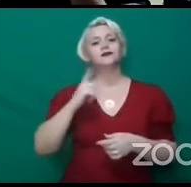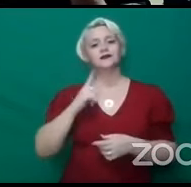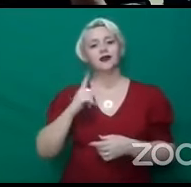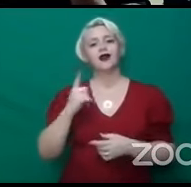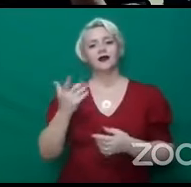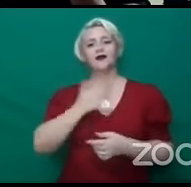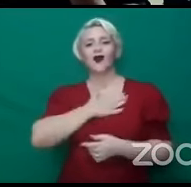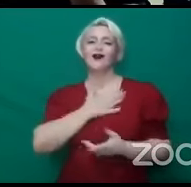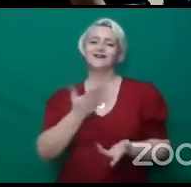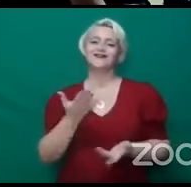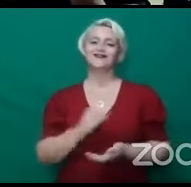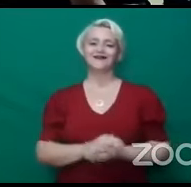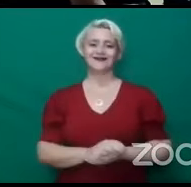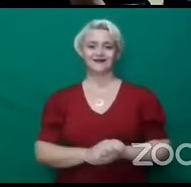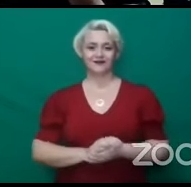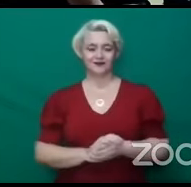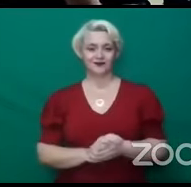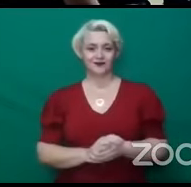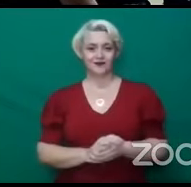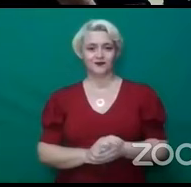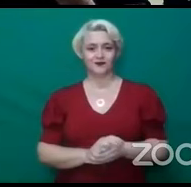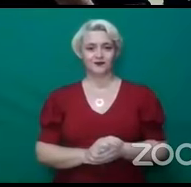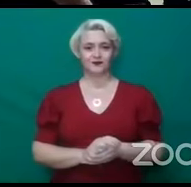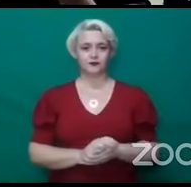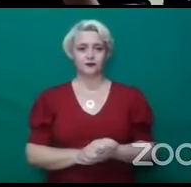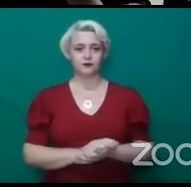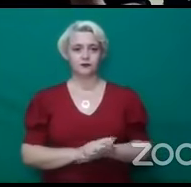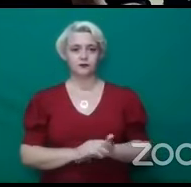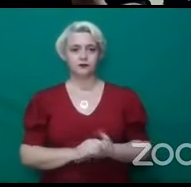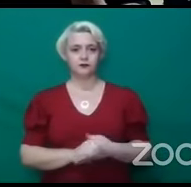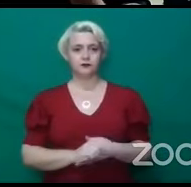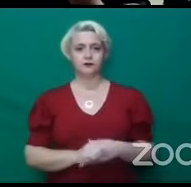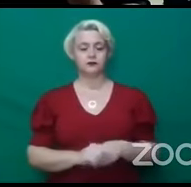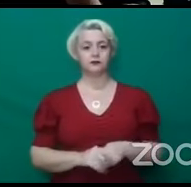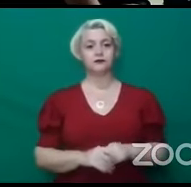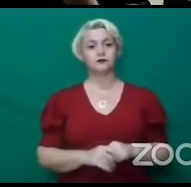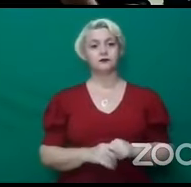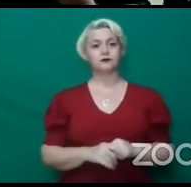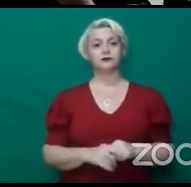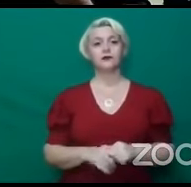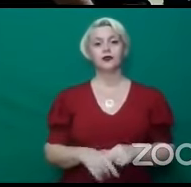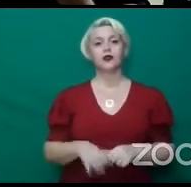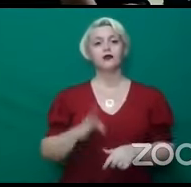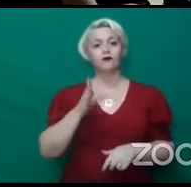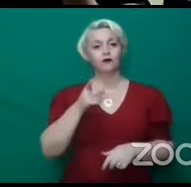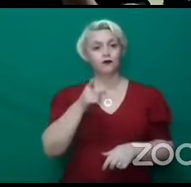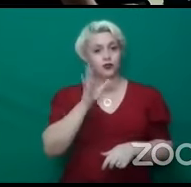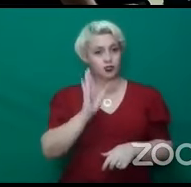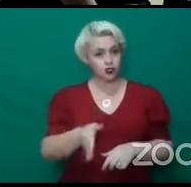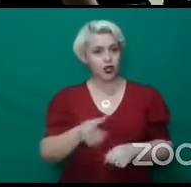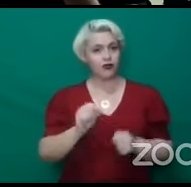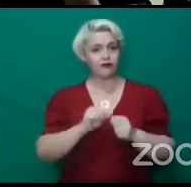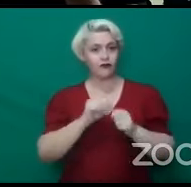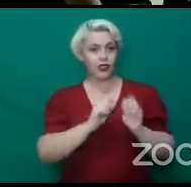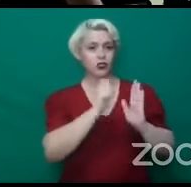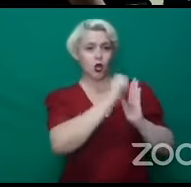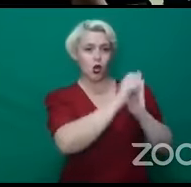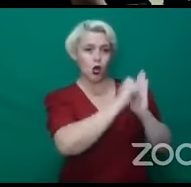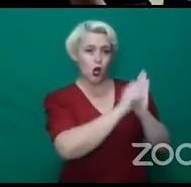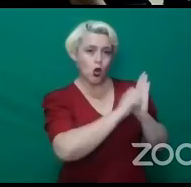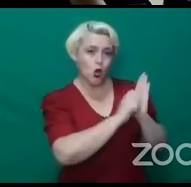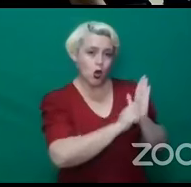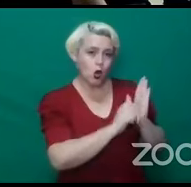bastante. Sim. E assim, enquanto você já fez toda essa questão do roteiro,